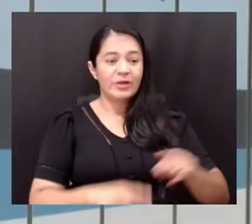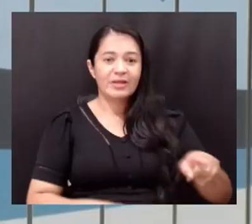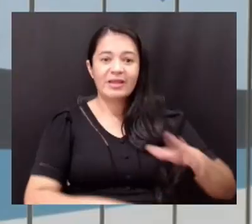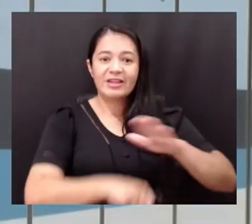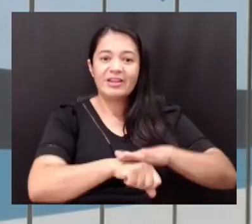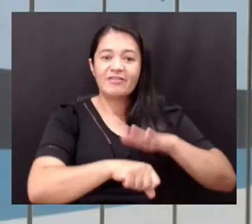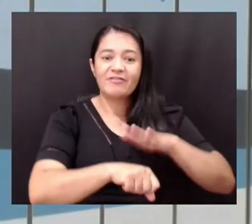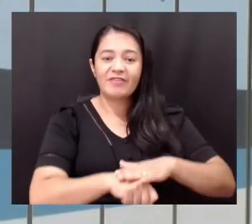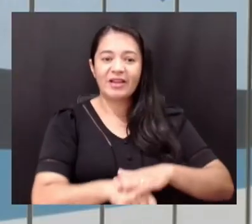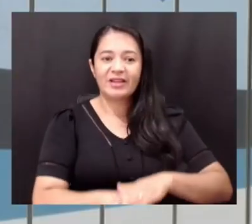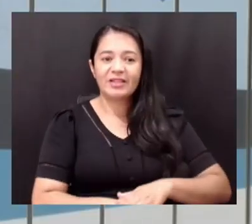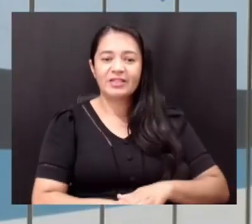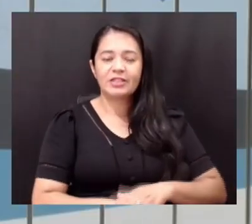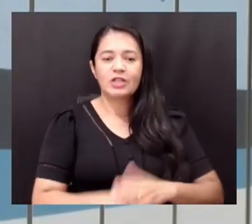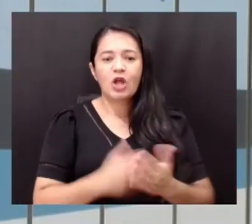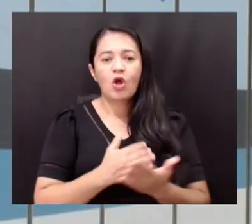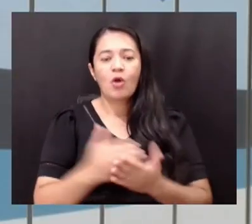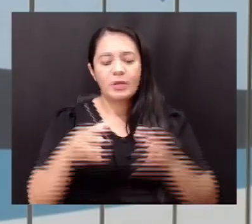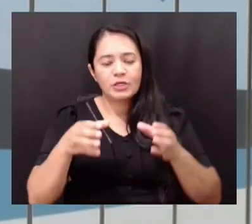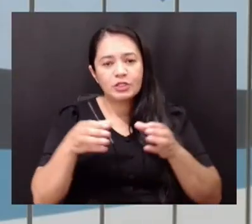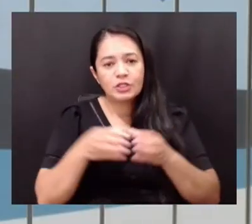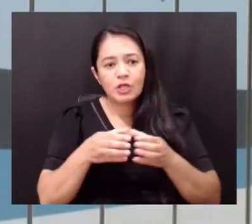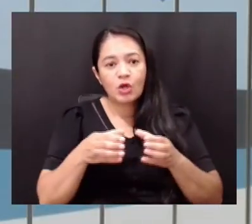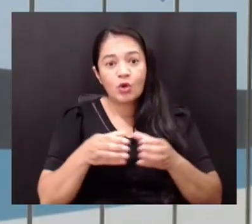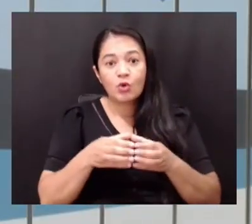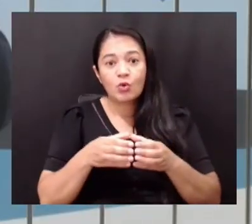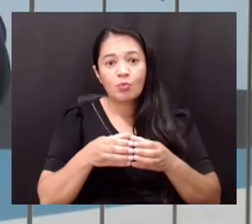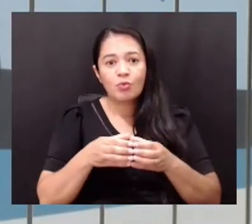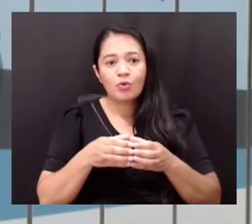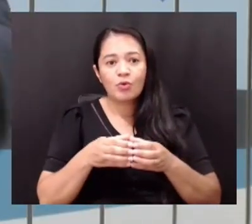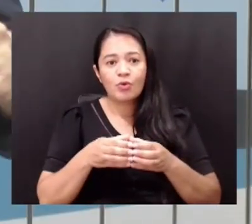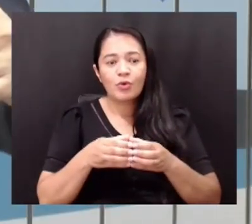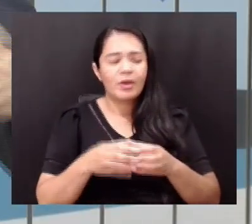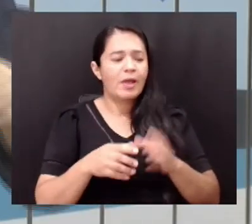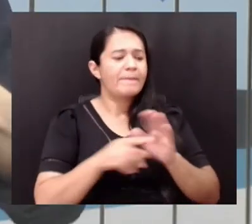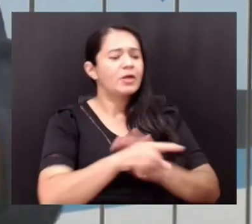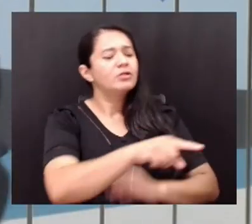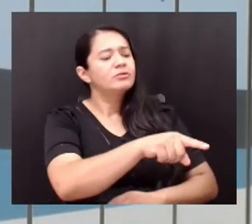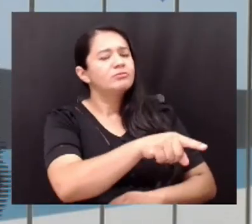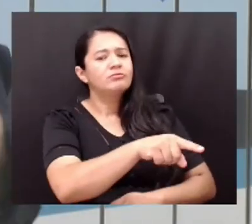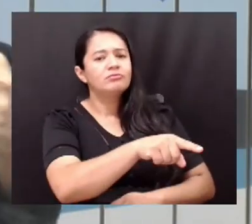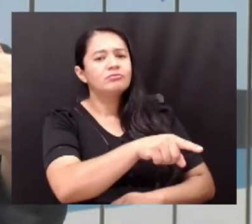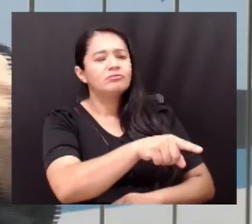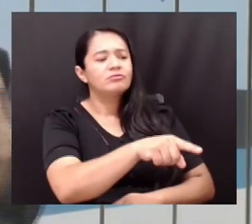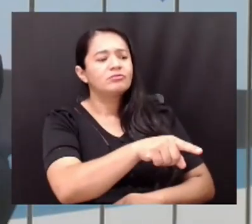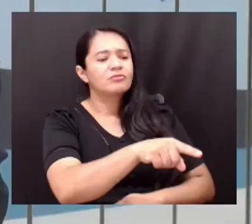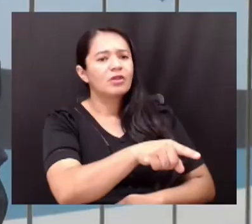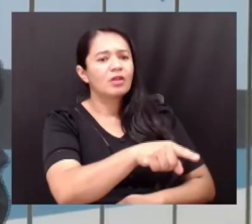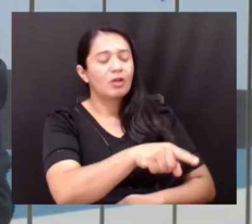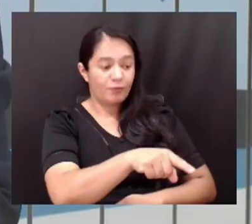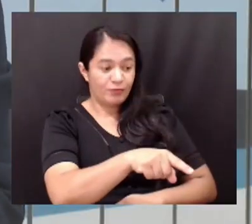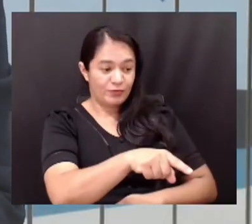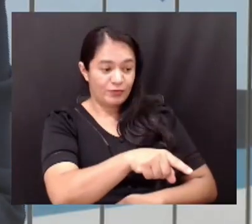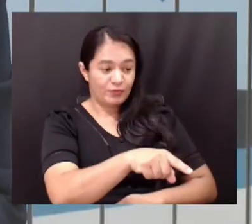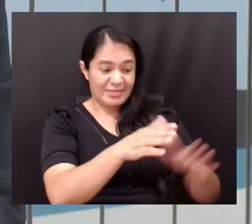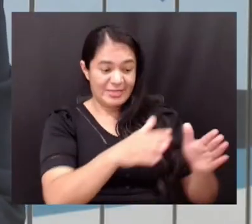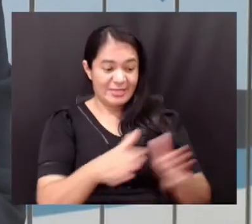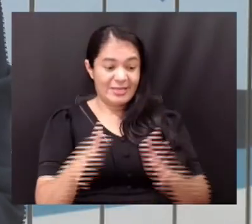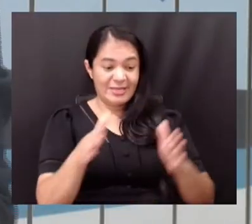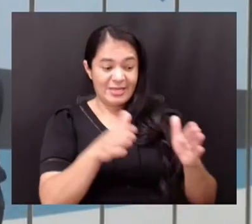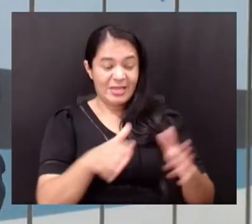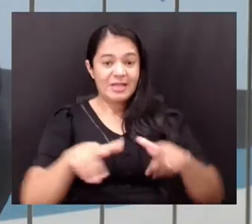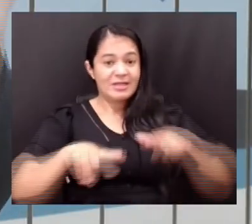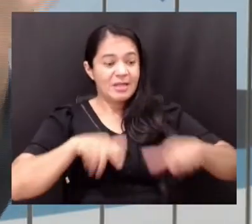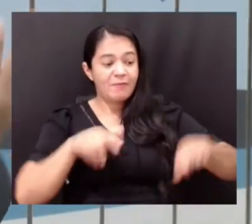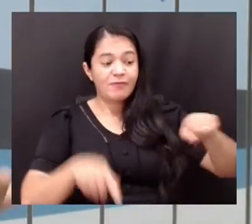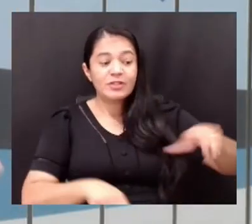criar comitês de clima e perguntar para ele: você que é o dono desse processo, você que faz esse